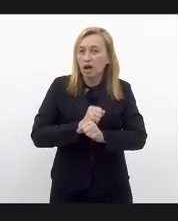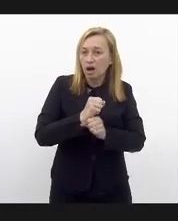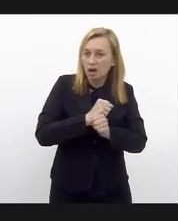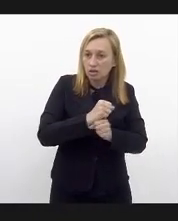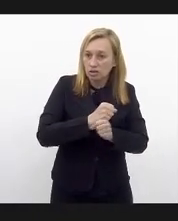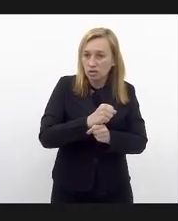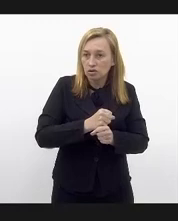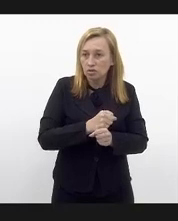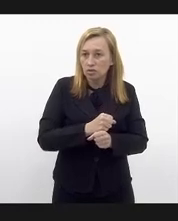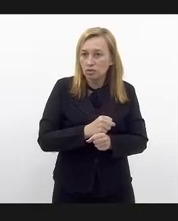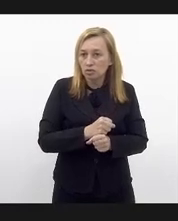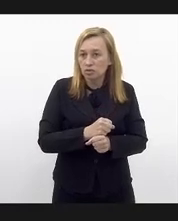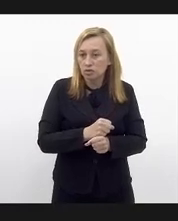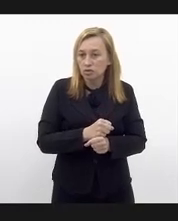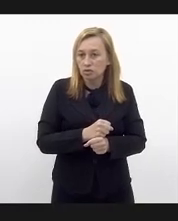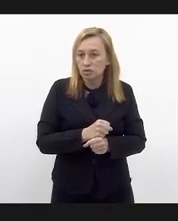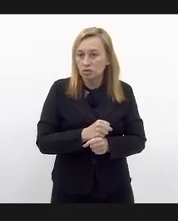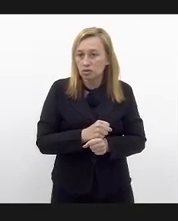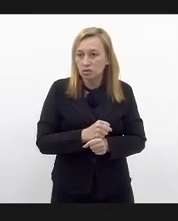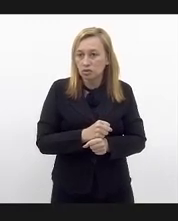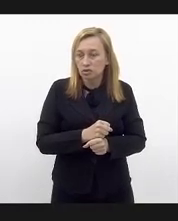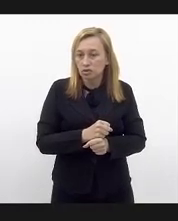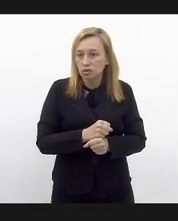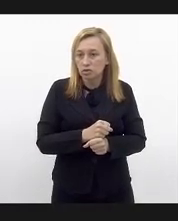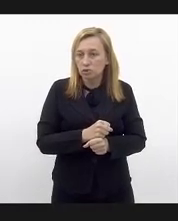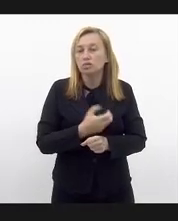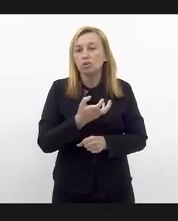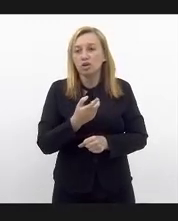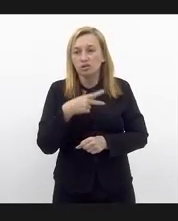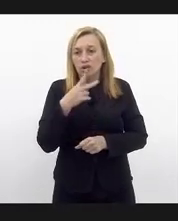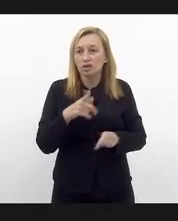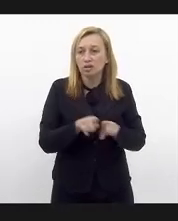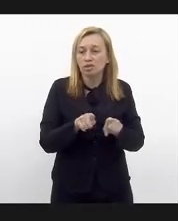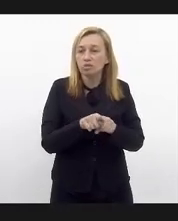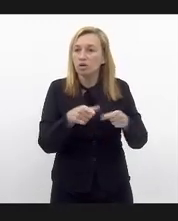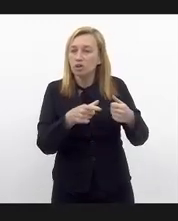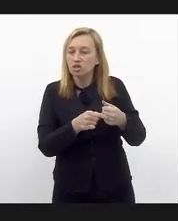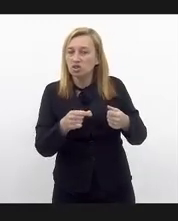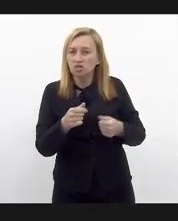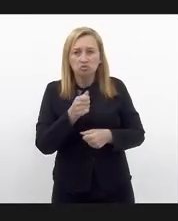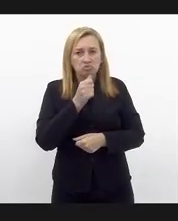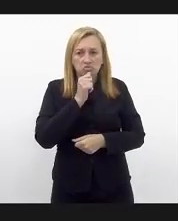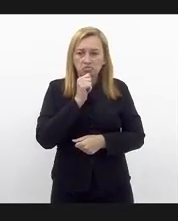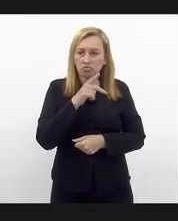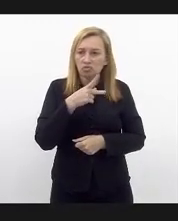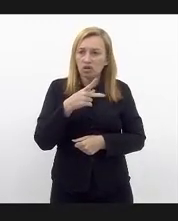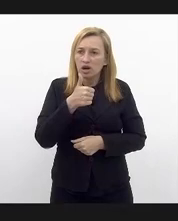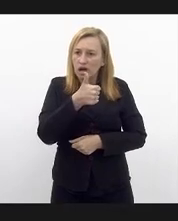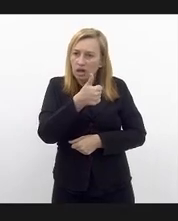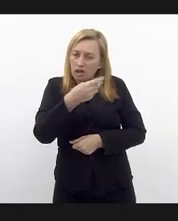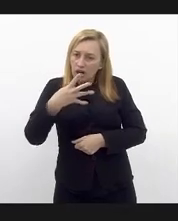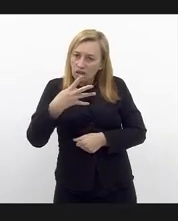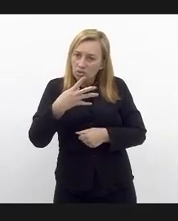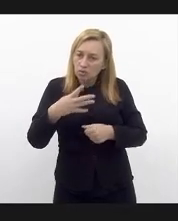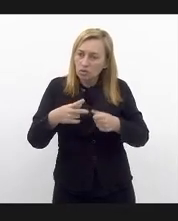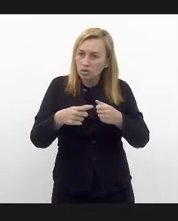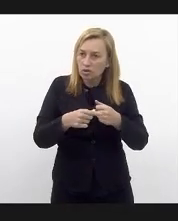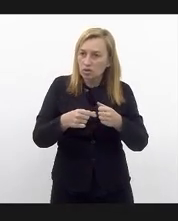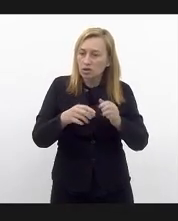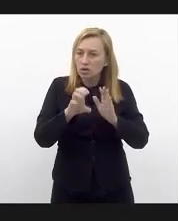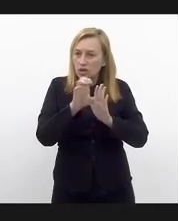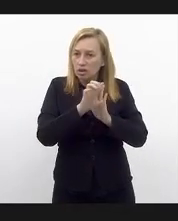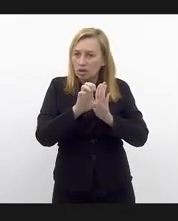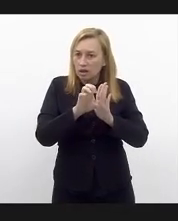anos e eu quero destacar também o artigo que ninguém falou que é o artigo 14 da pegue que